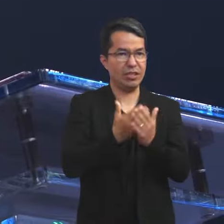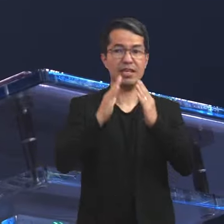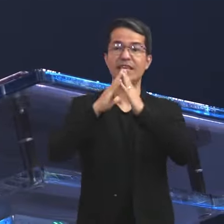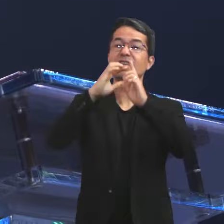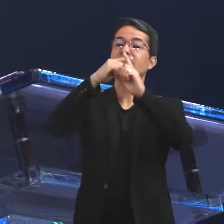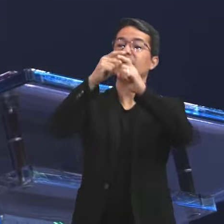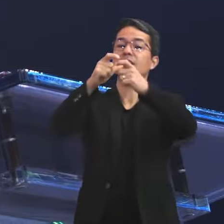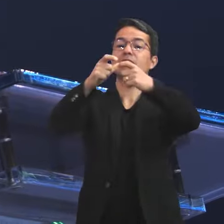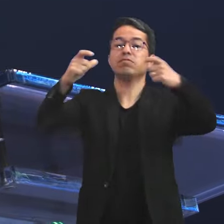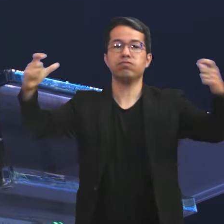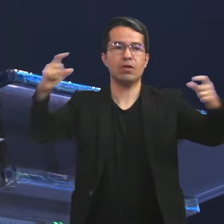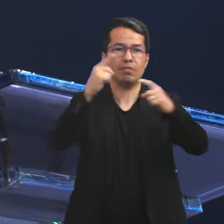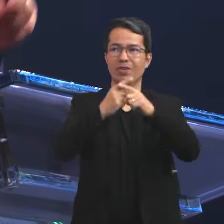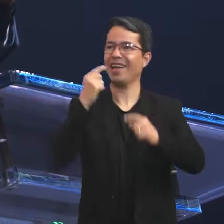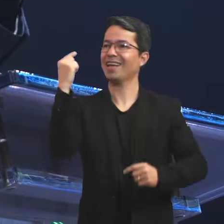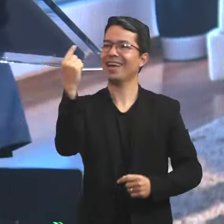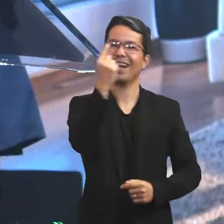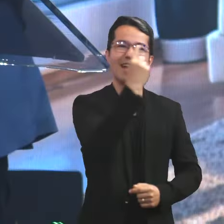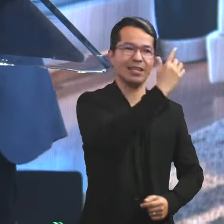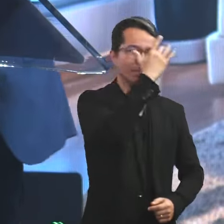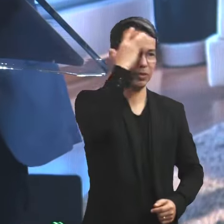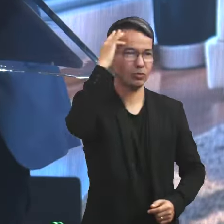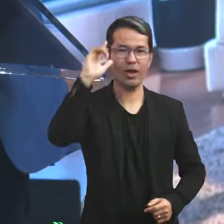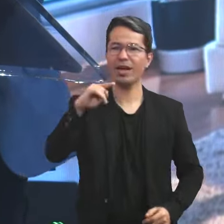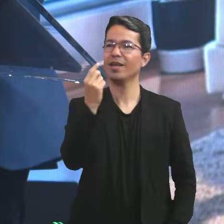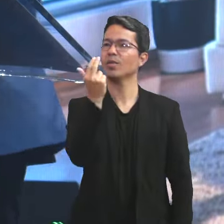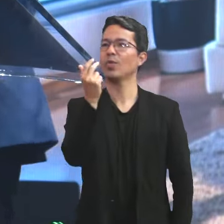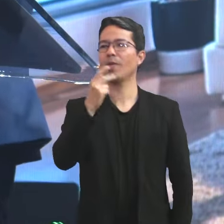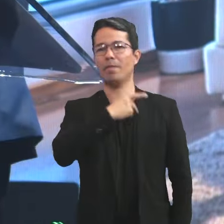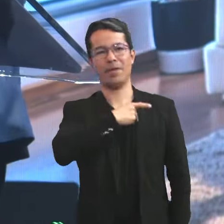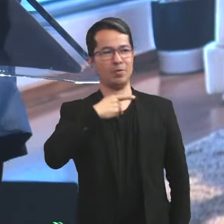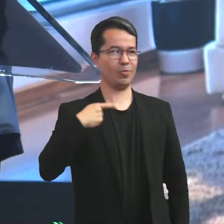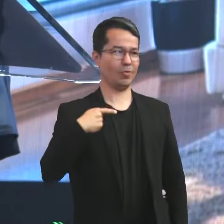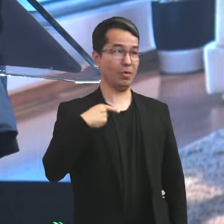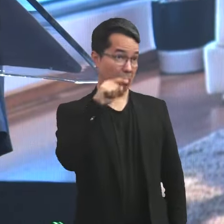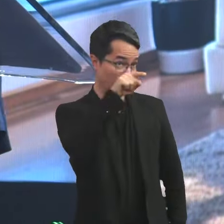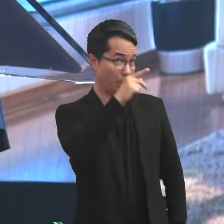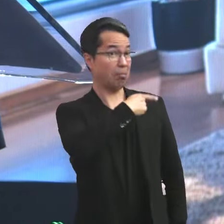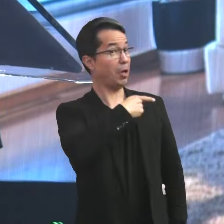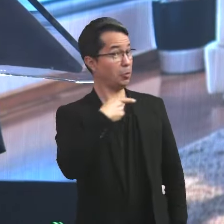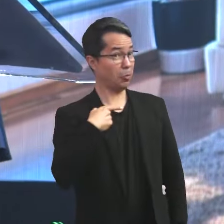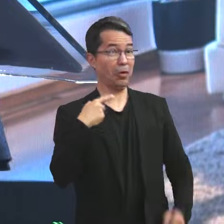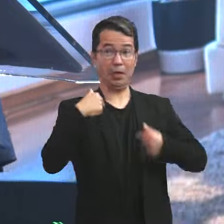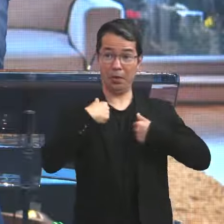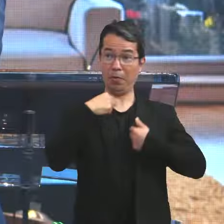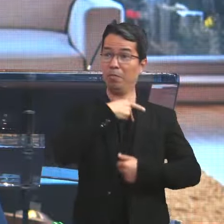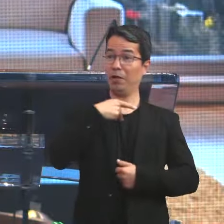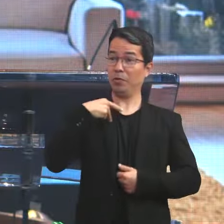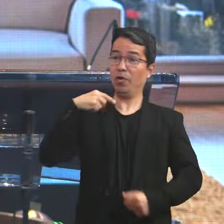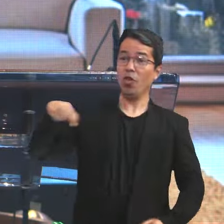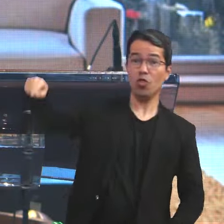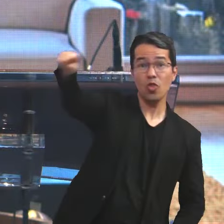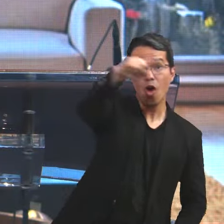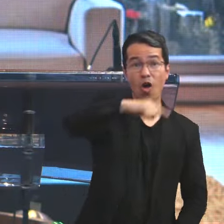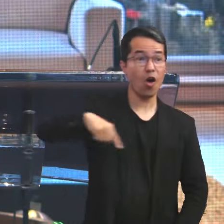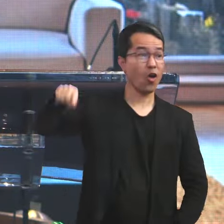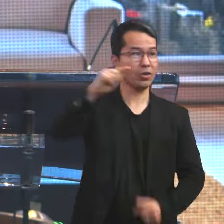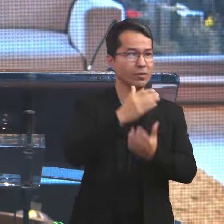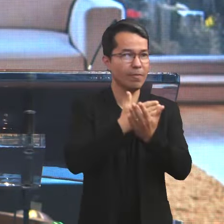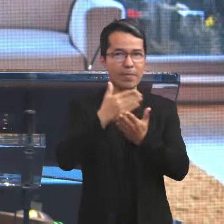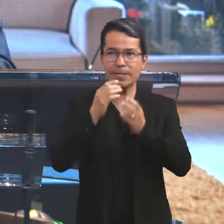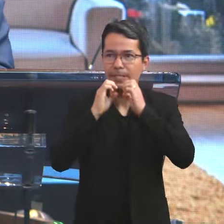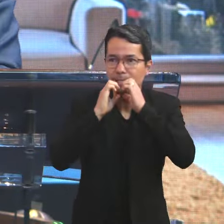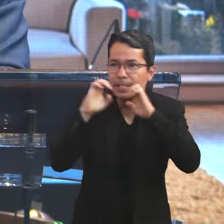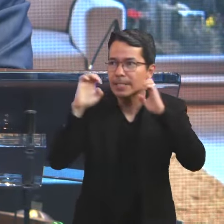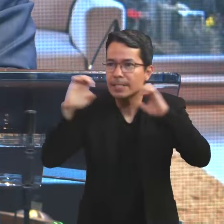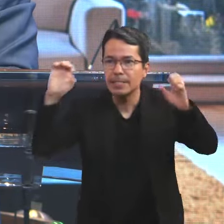Universal de todo crente você vai fazer discípulos de Jesus se cada um de nós aprendemos